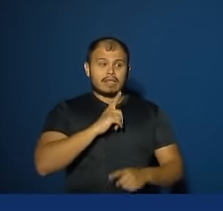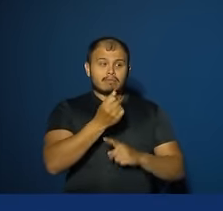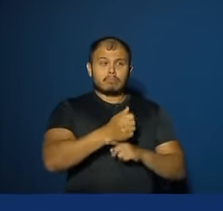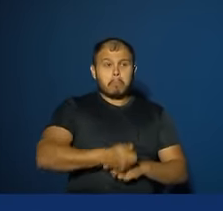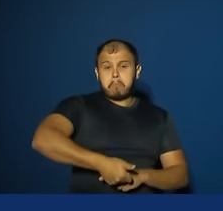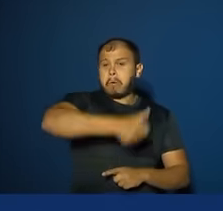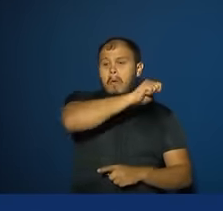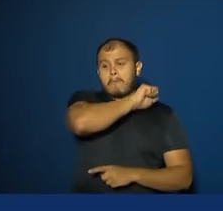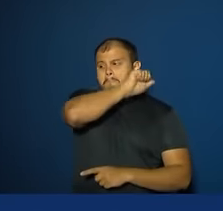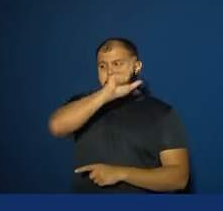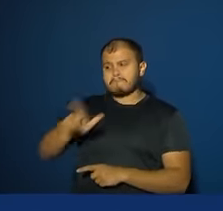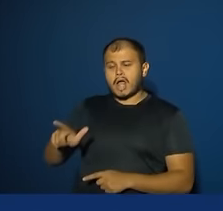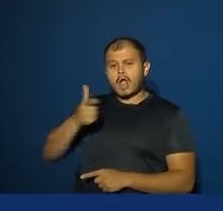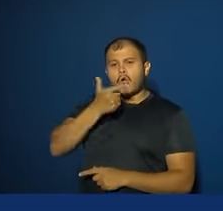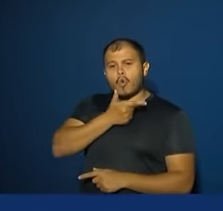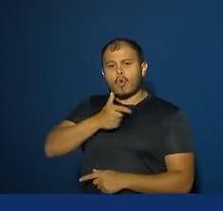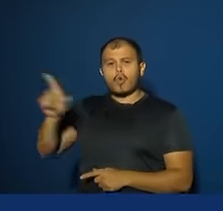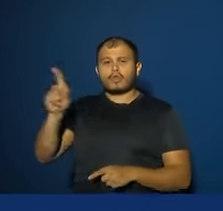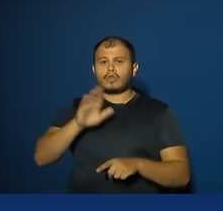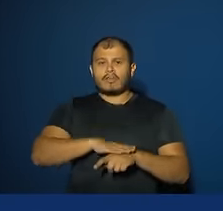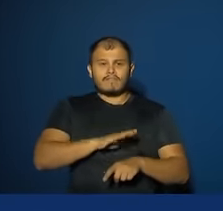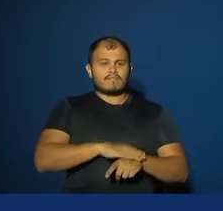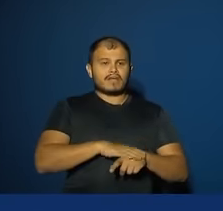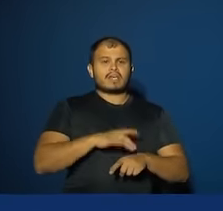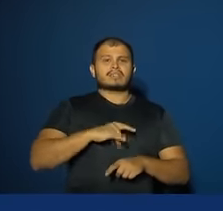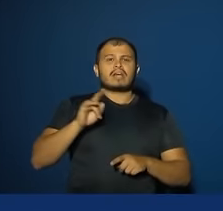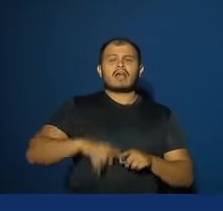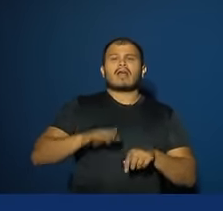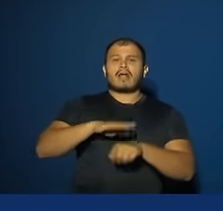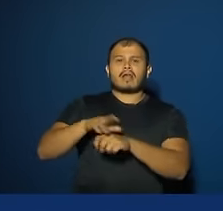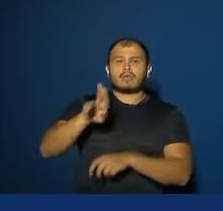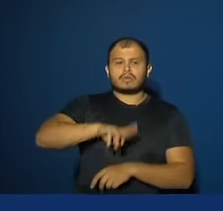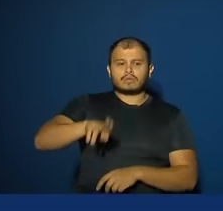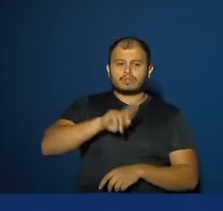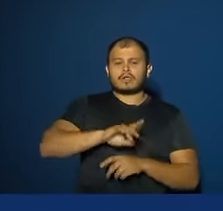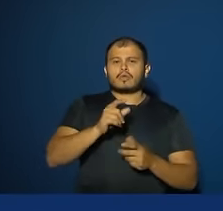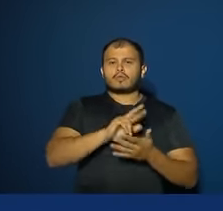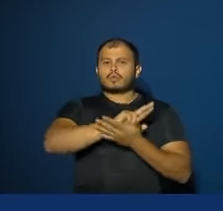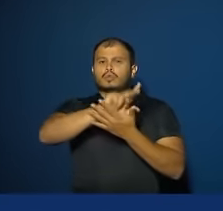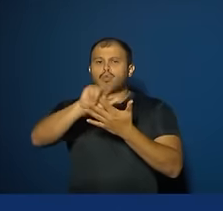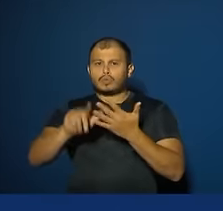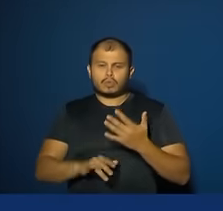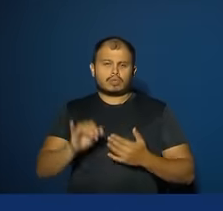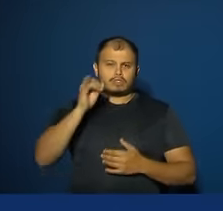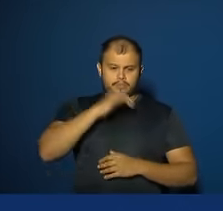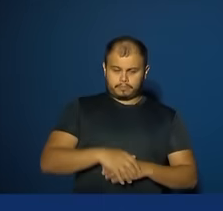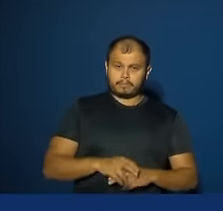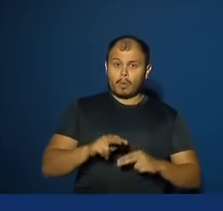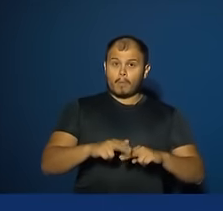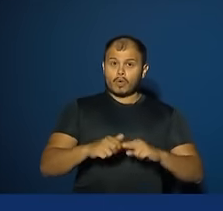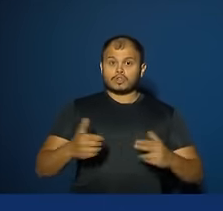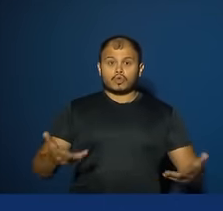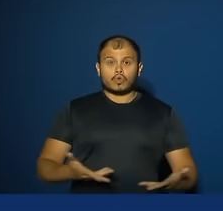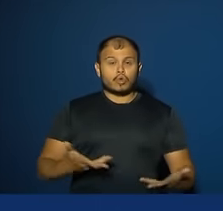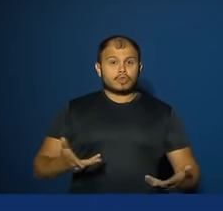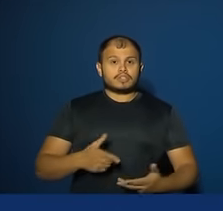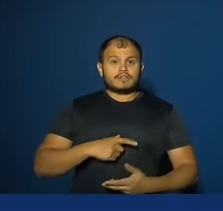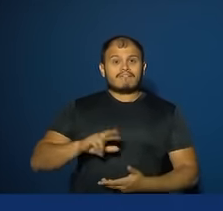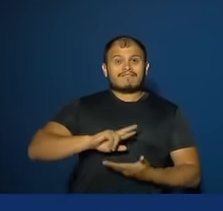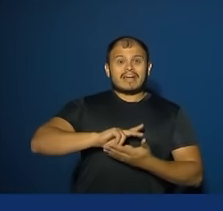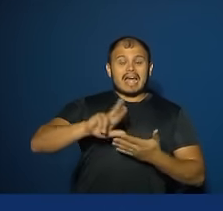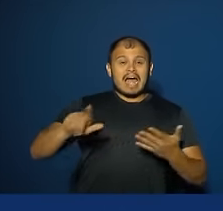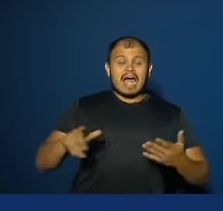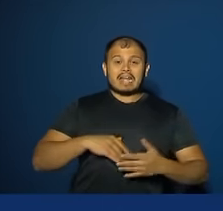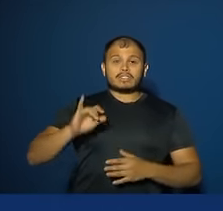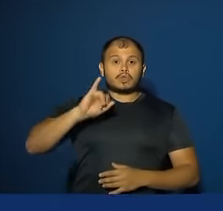microfone que foi feito com energia eh fóssil então Eh as oportunidades e complementaridades eh